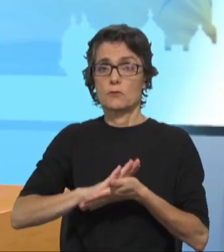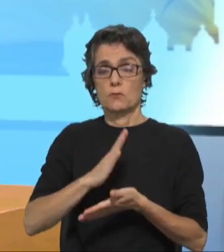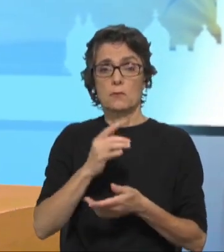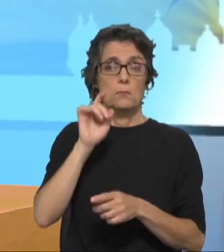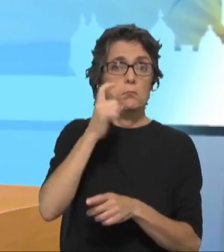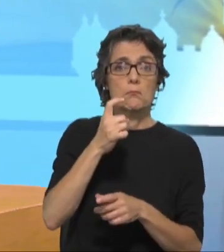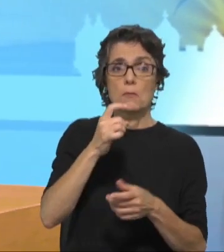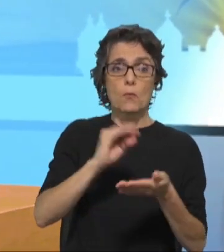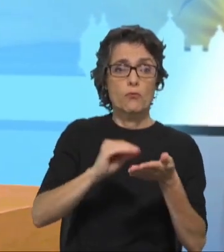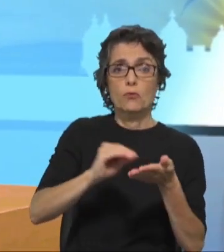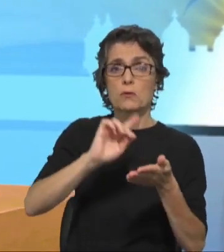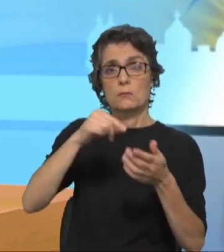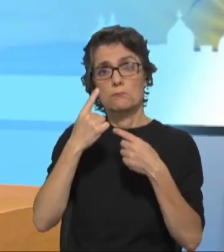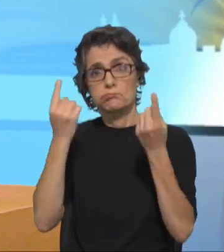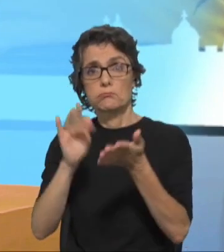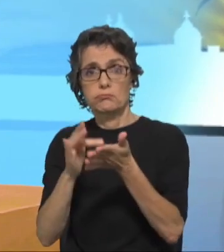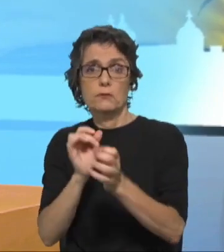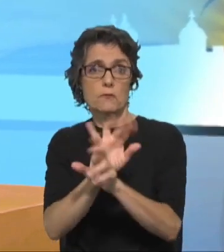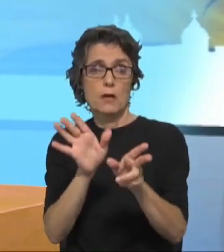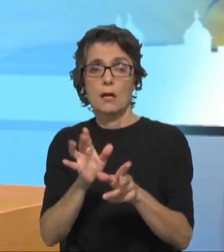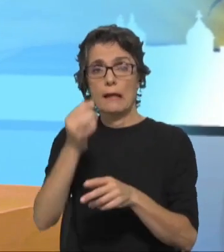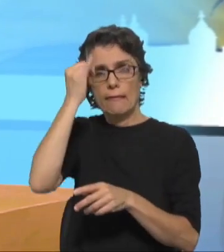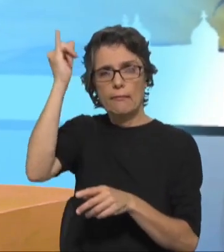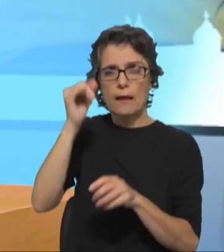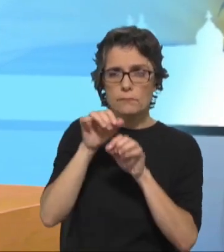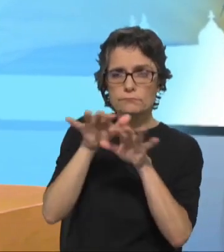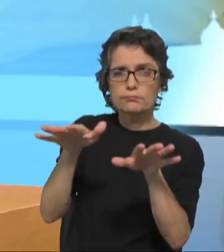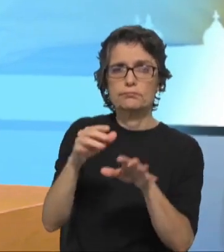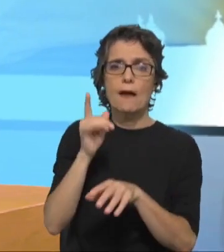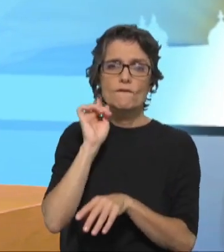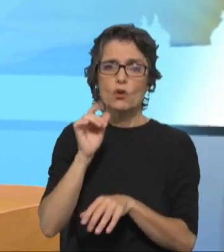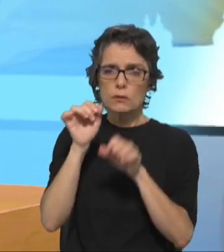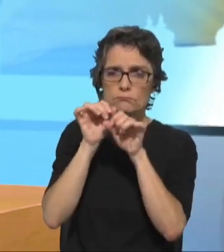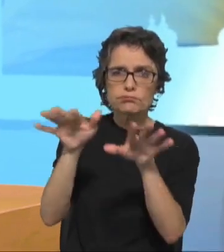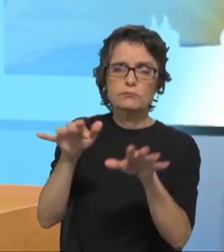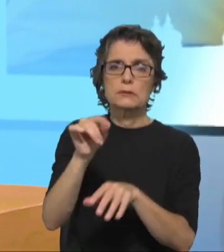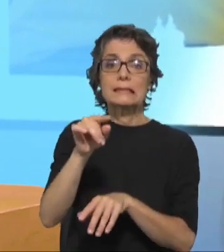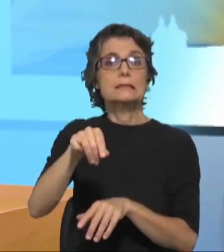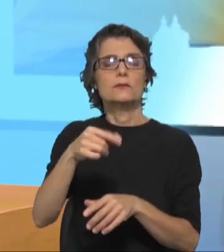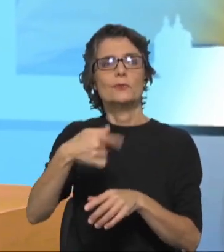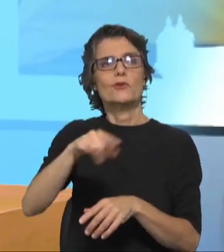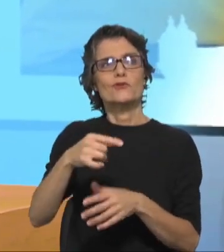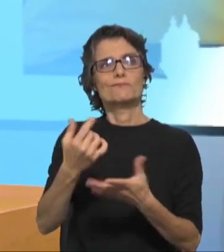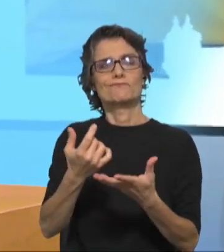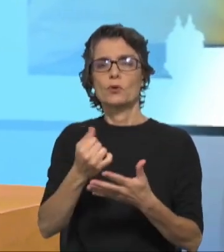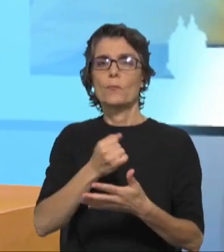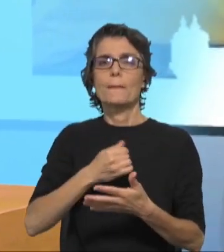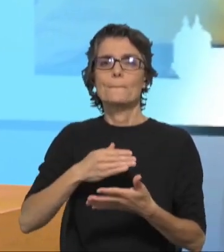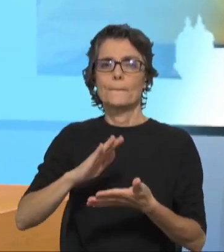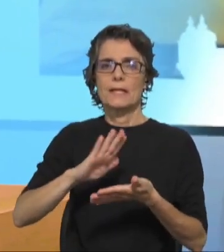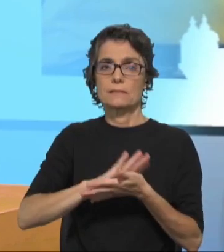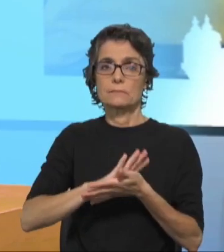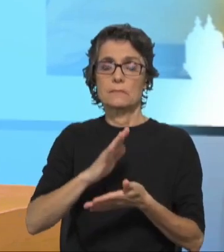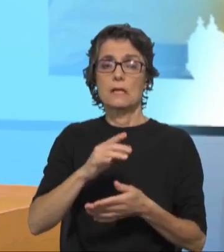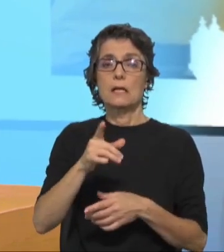e publicam livros, transmitem ideias, transmitem valores e por isso esta marca não é uma marca, as irmãs nem sequer